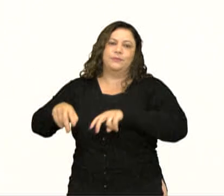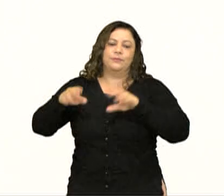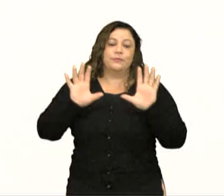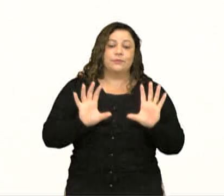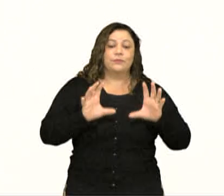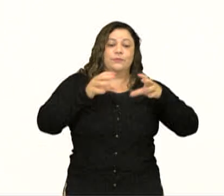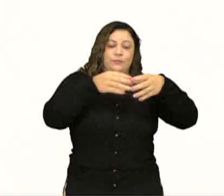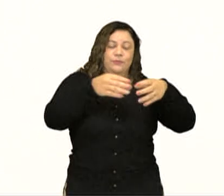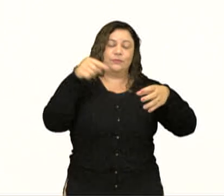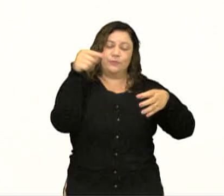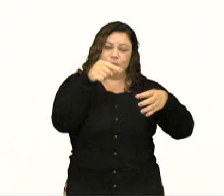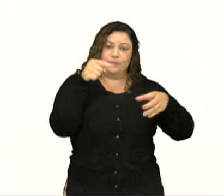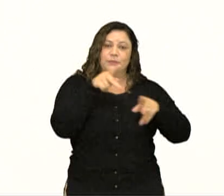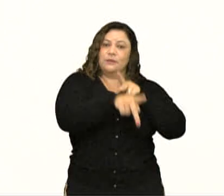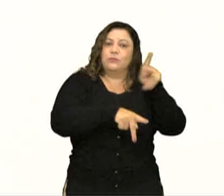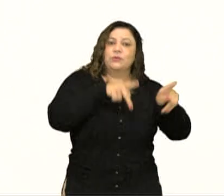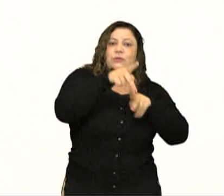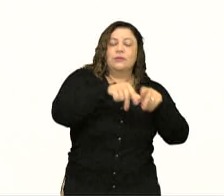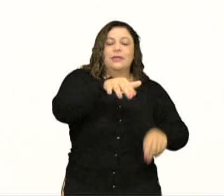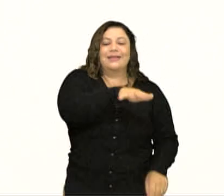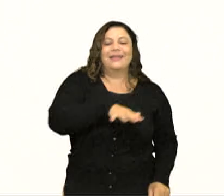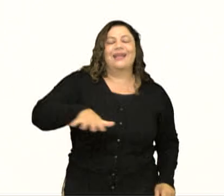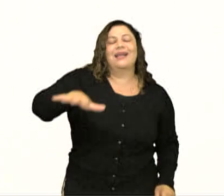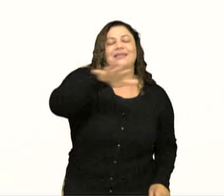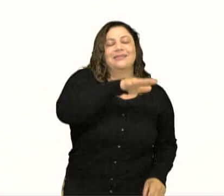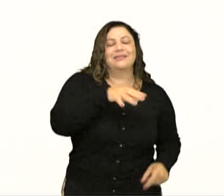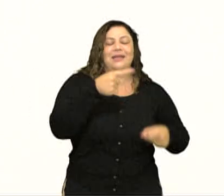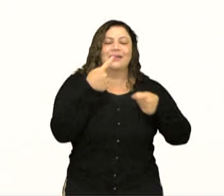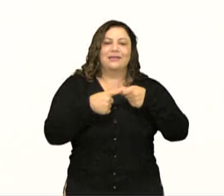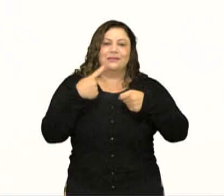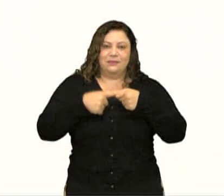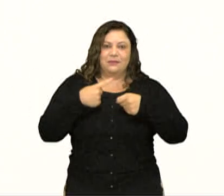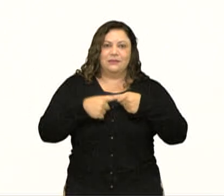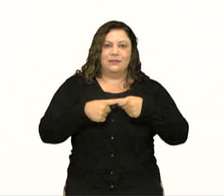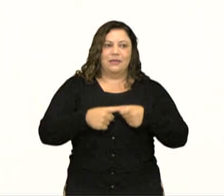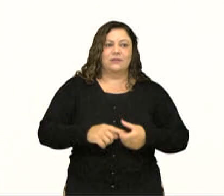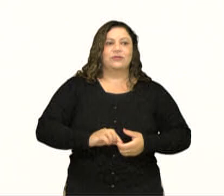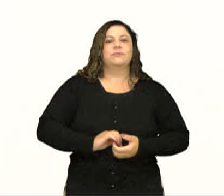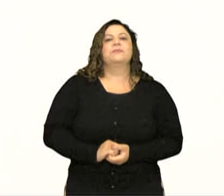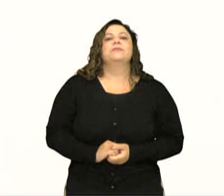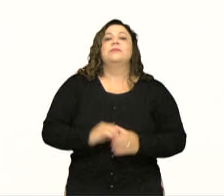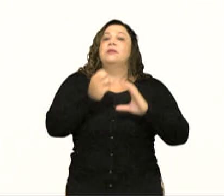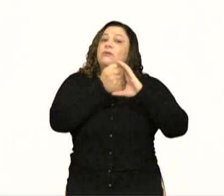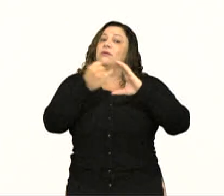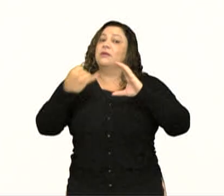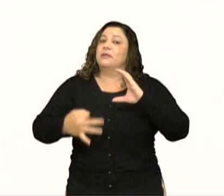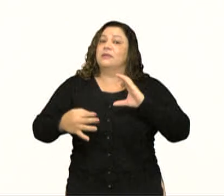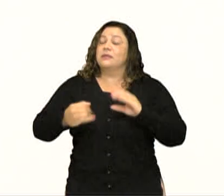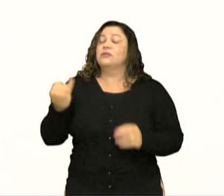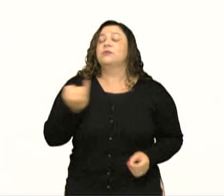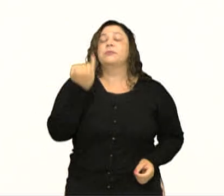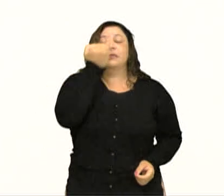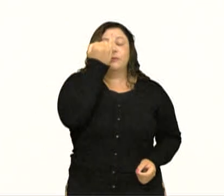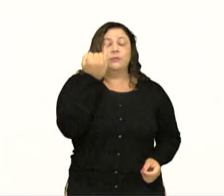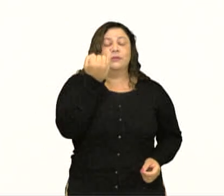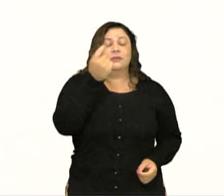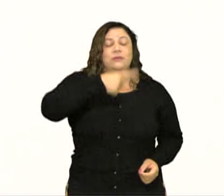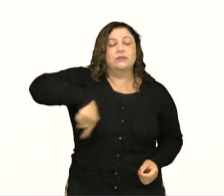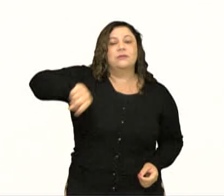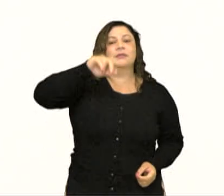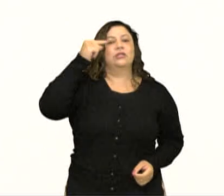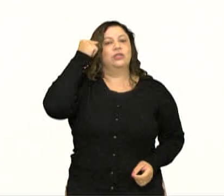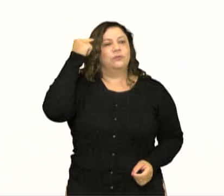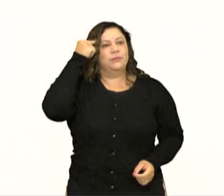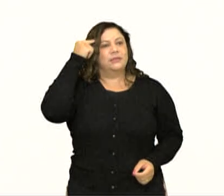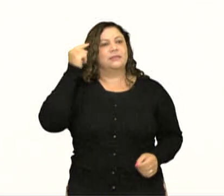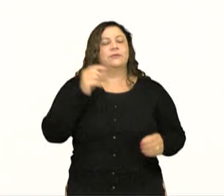concentração populacional nas áreas que nós chamamos de cidades, né? Então, característica bem importante ali da gente pensar. Então, esse